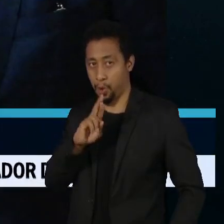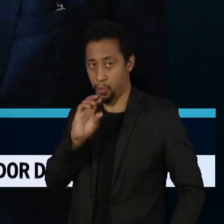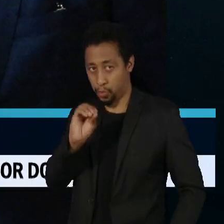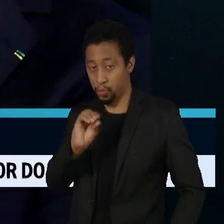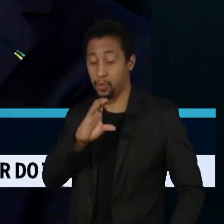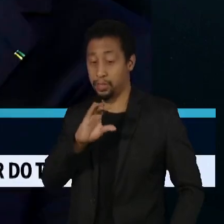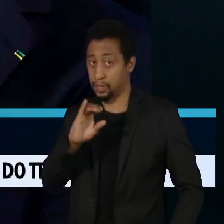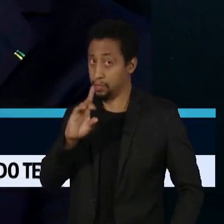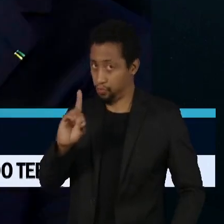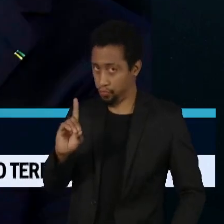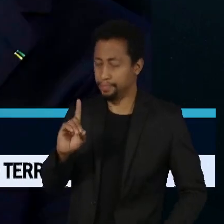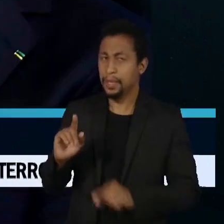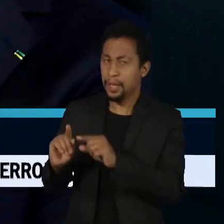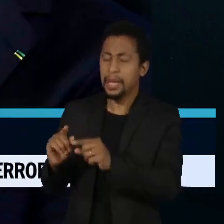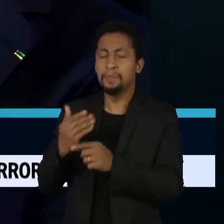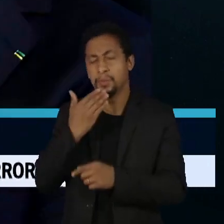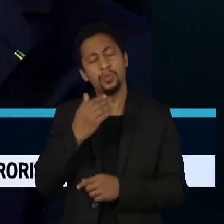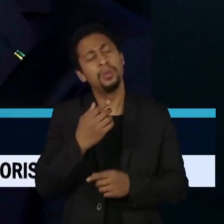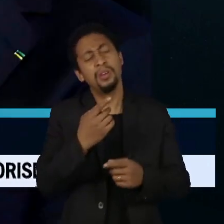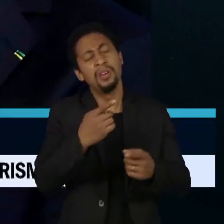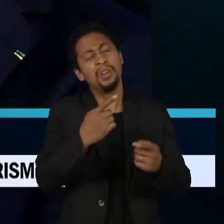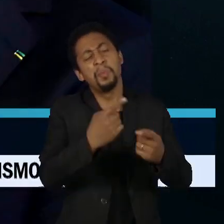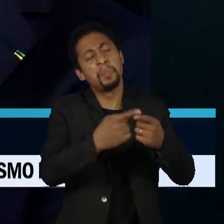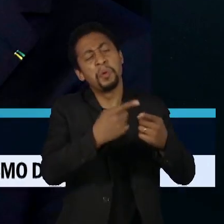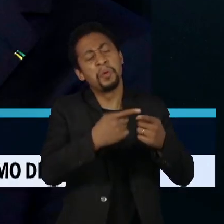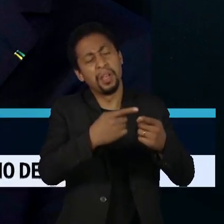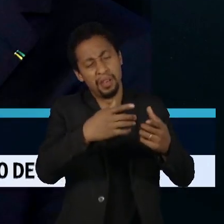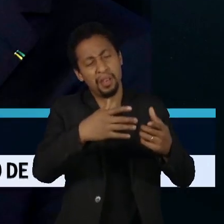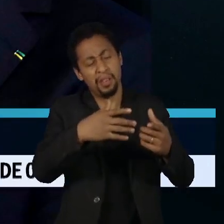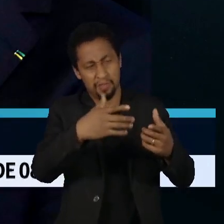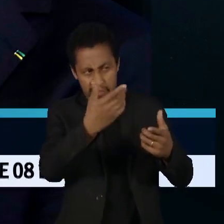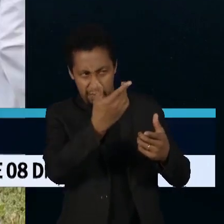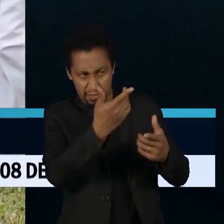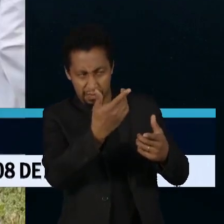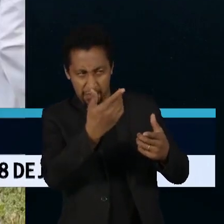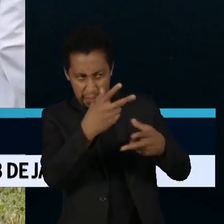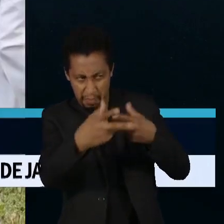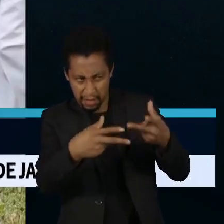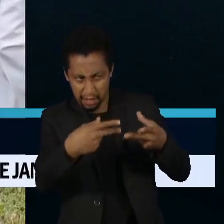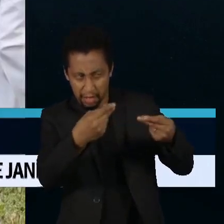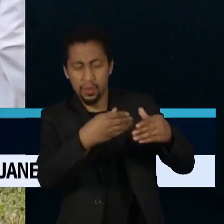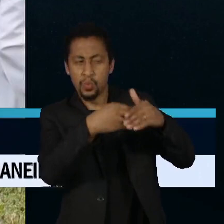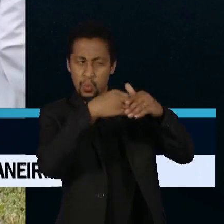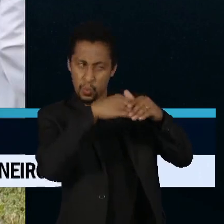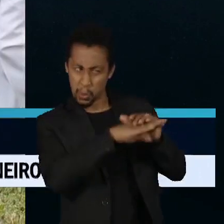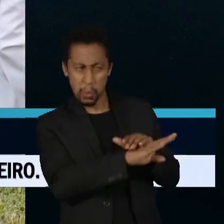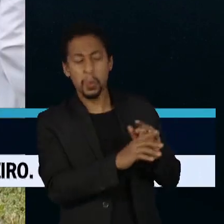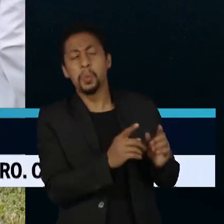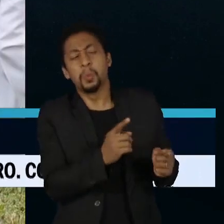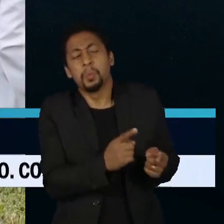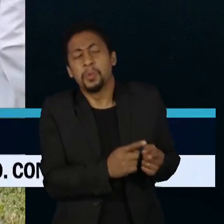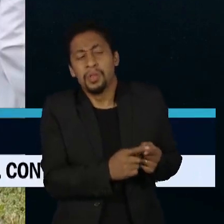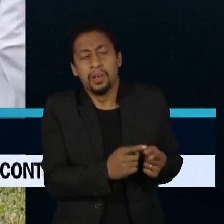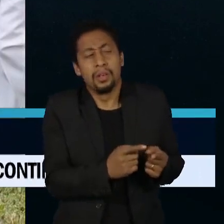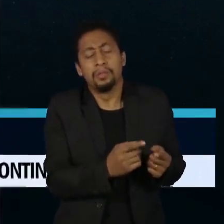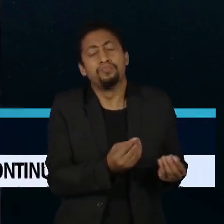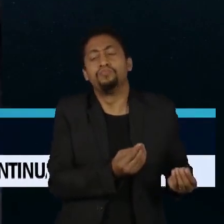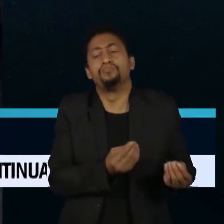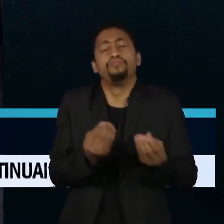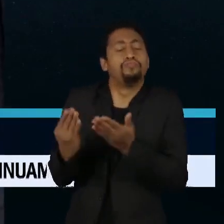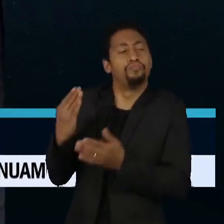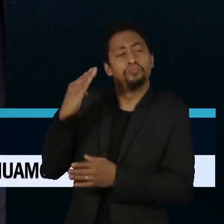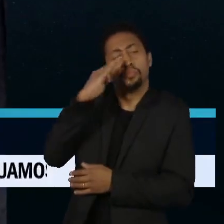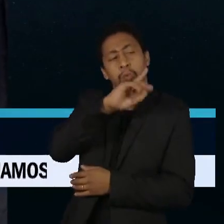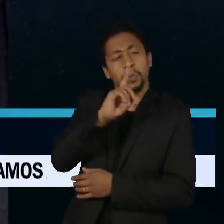teria exigido uma explicação sobre o porquê o arquivo da presidência havia se recusado a enviar um ofício